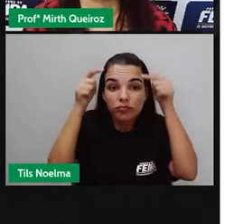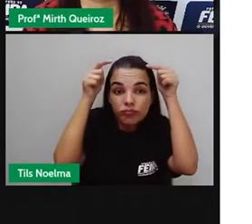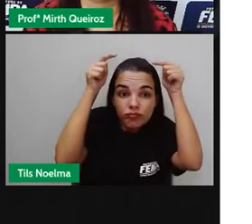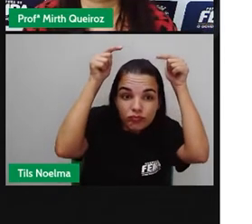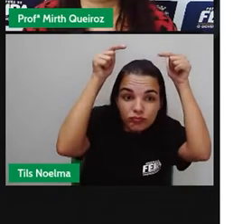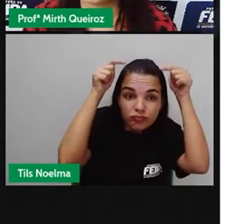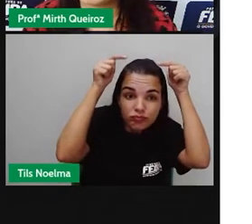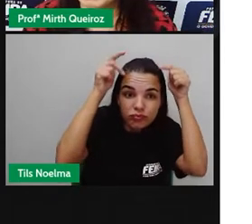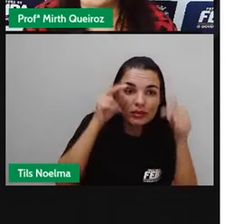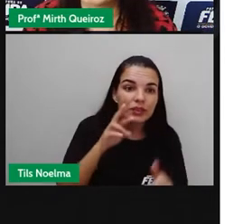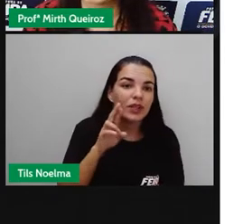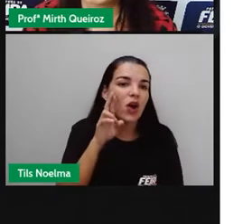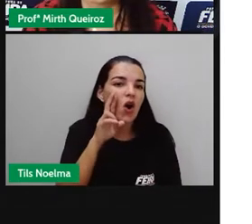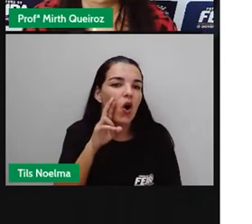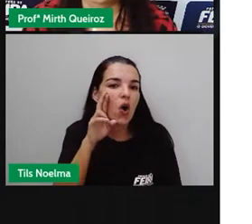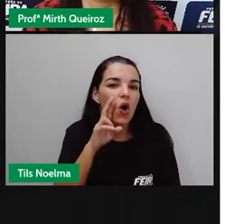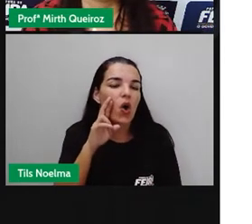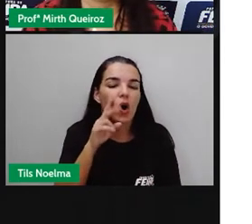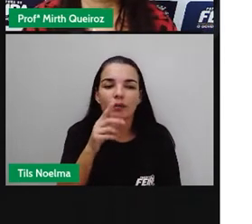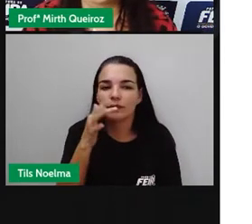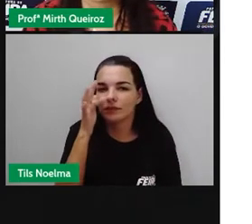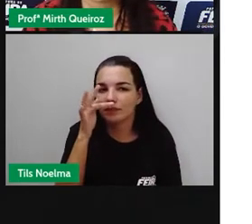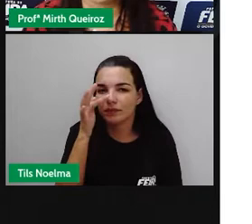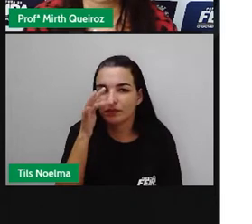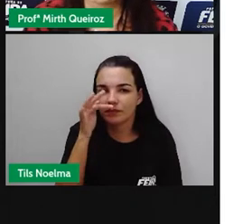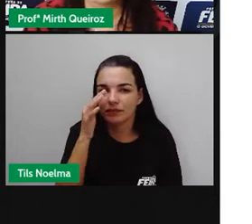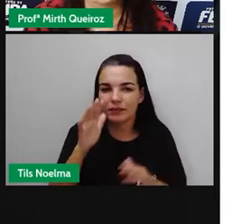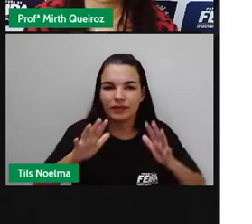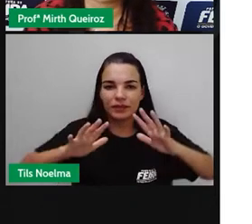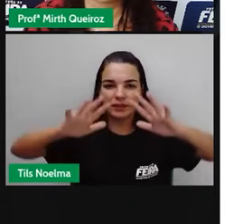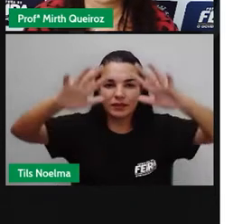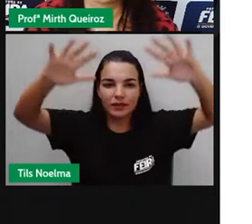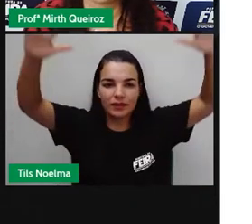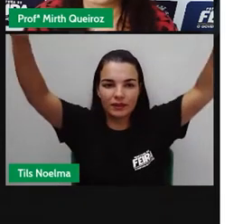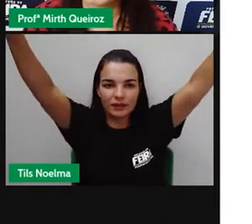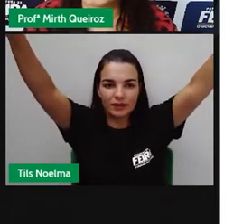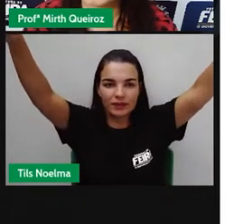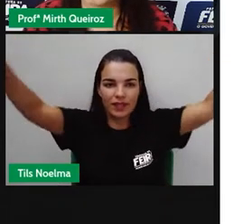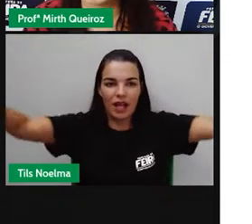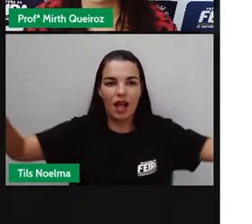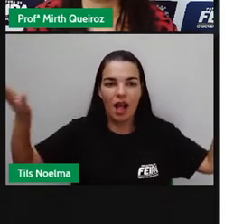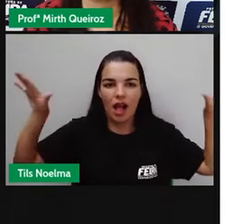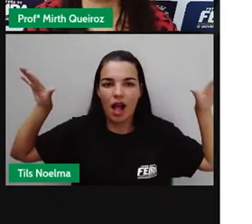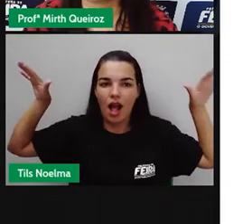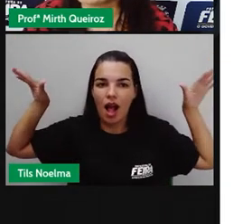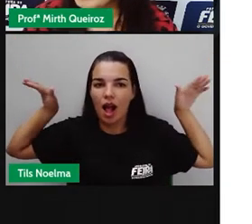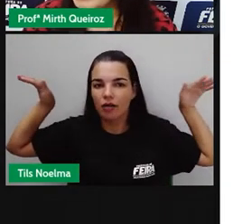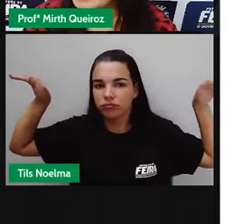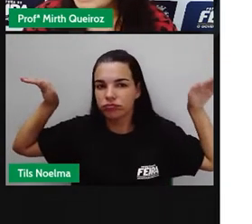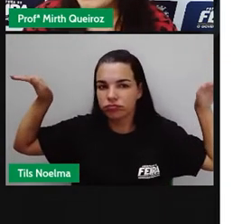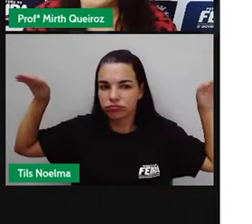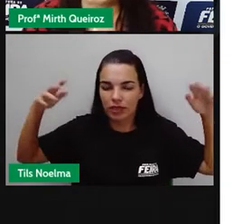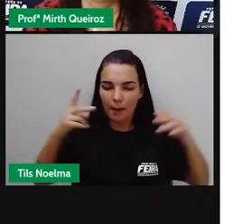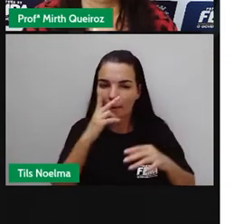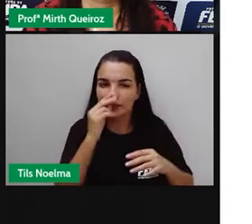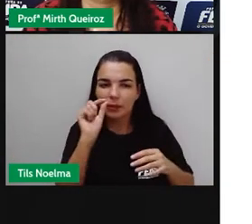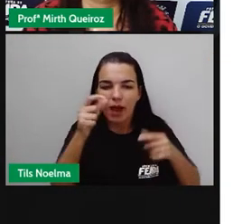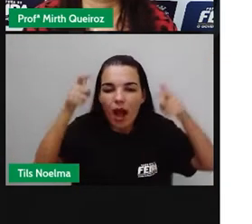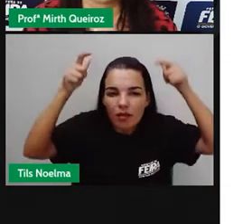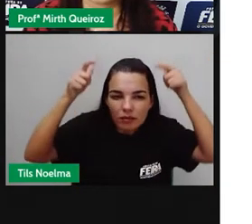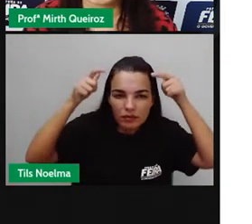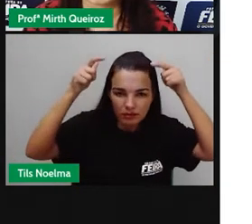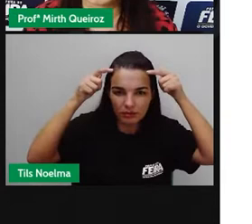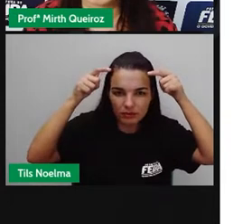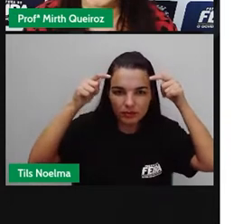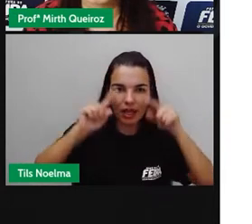os cavalheiros de mãos dadas erguem os braços na vertical sobre a cabeça das damas como se coroassem.